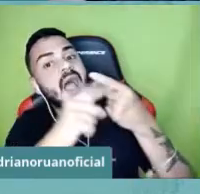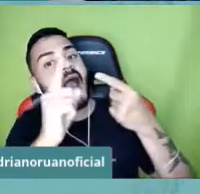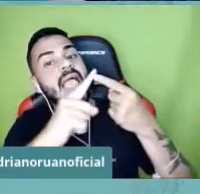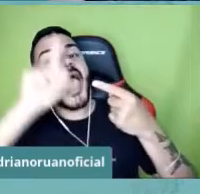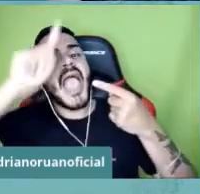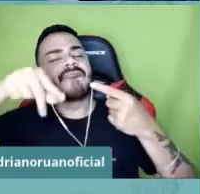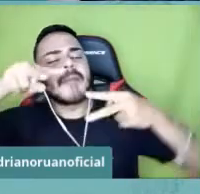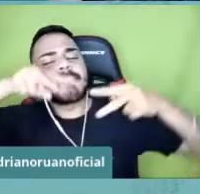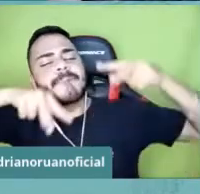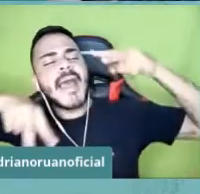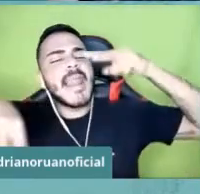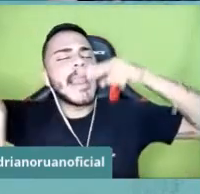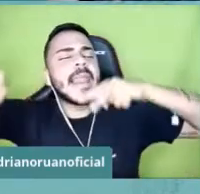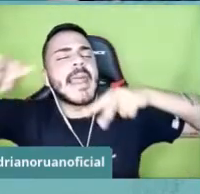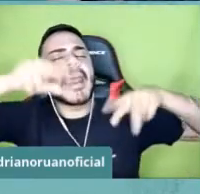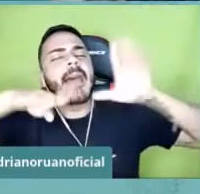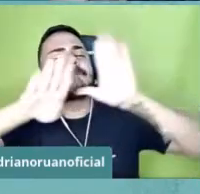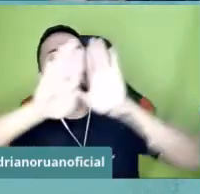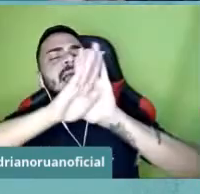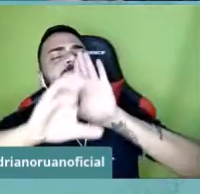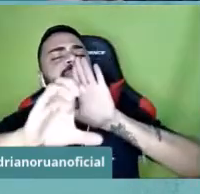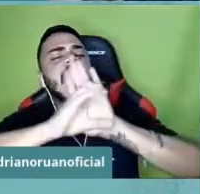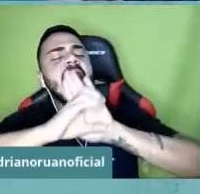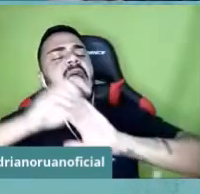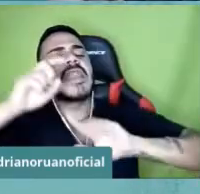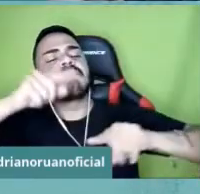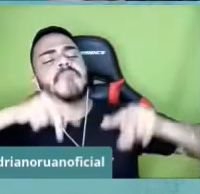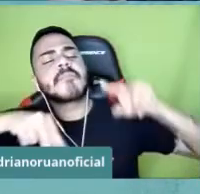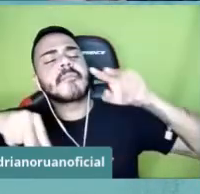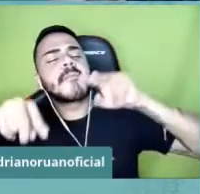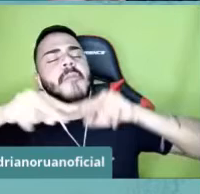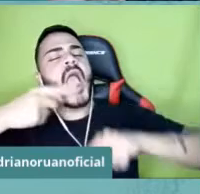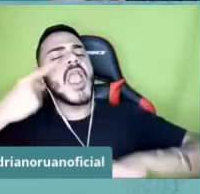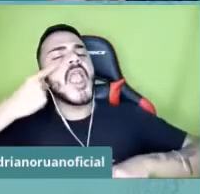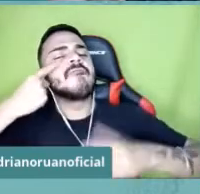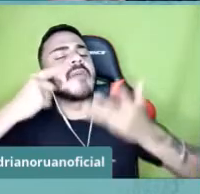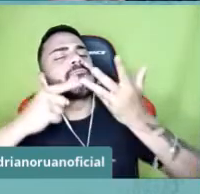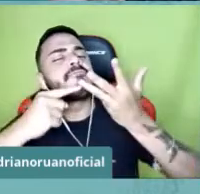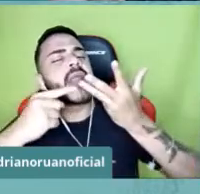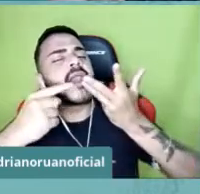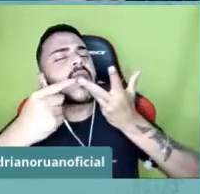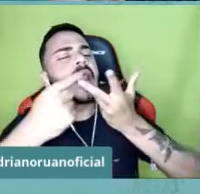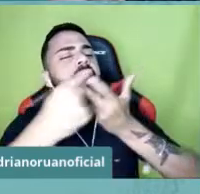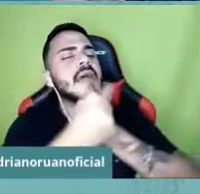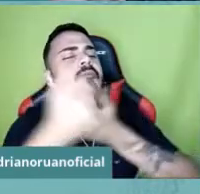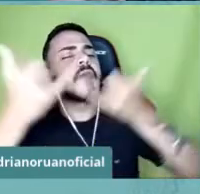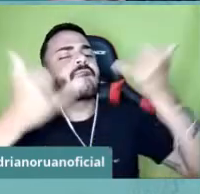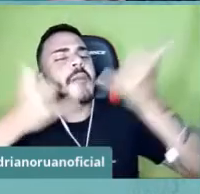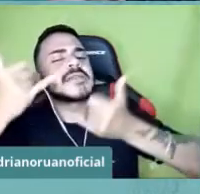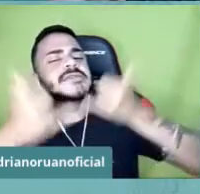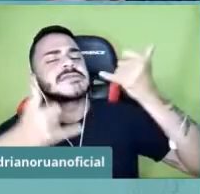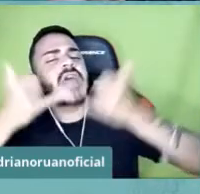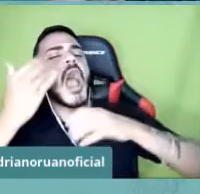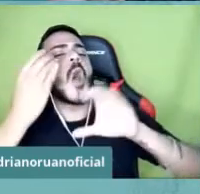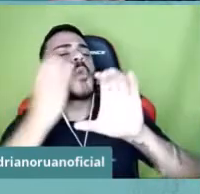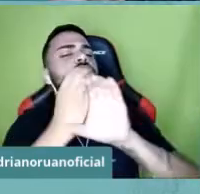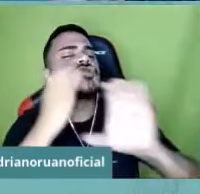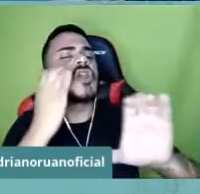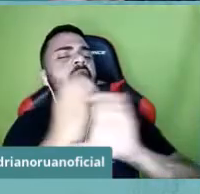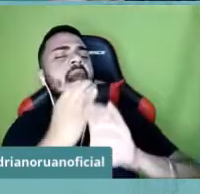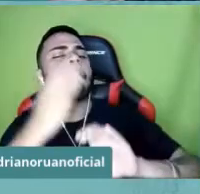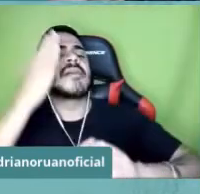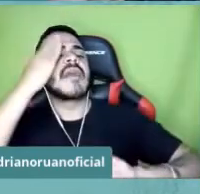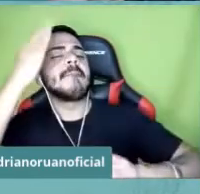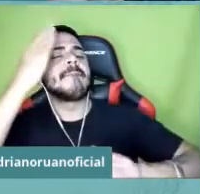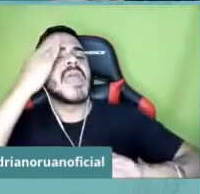investigar aquele vírus ou aquela bactéria e tentar buscar uma engenharia para desenvolver